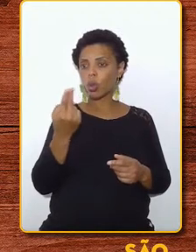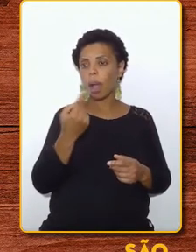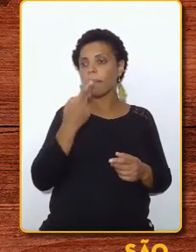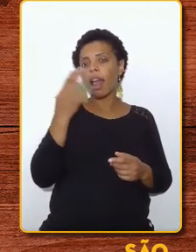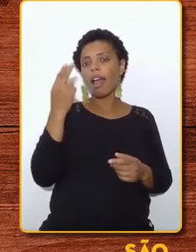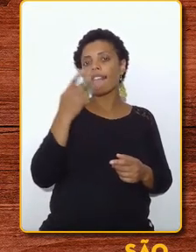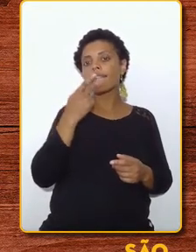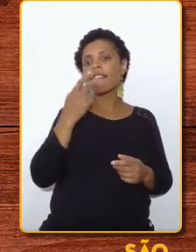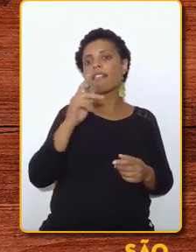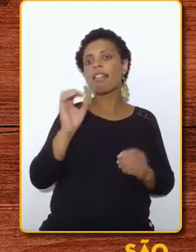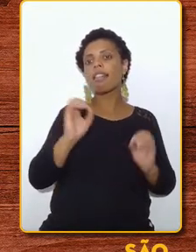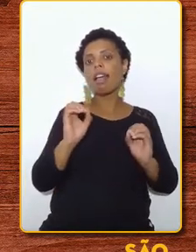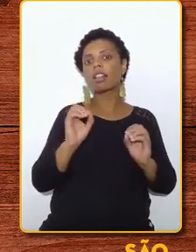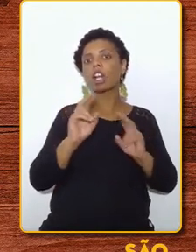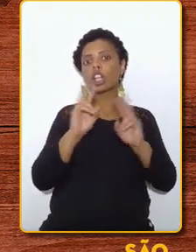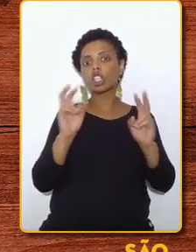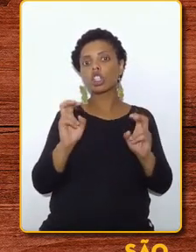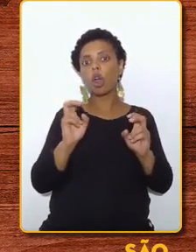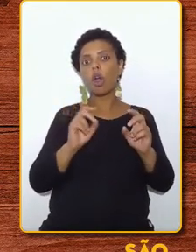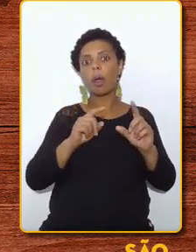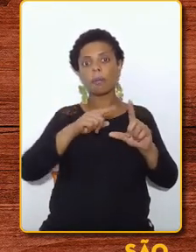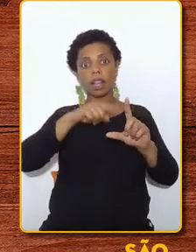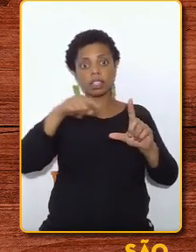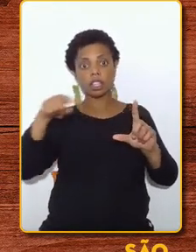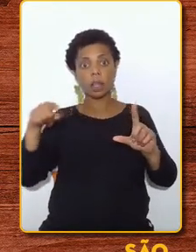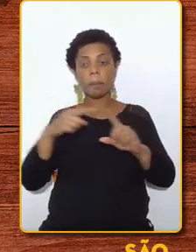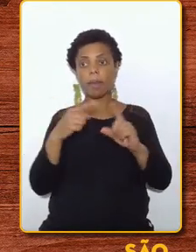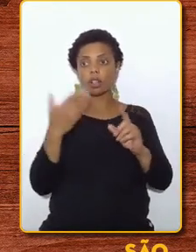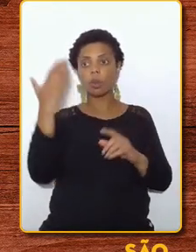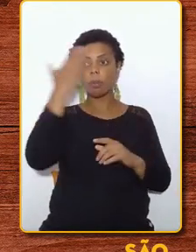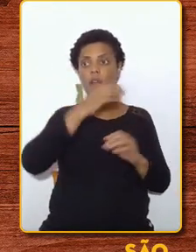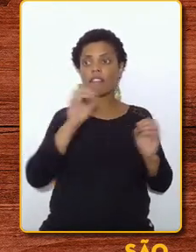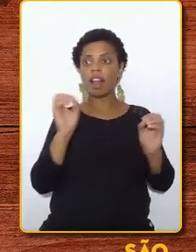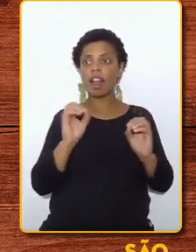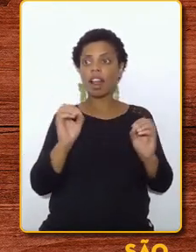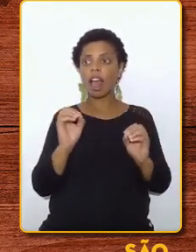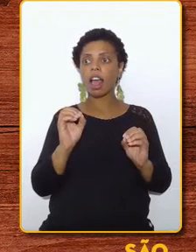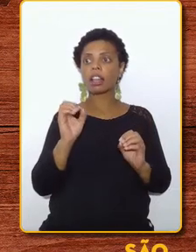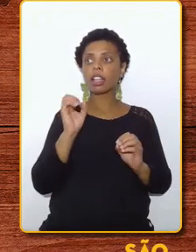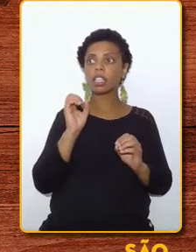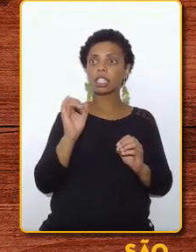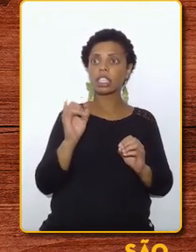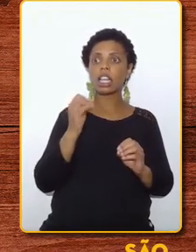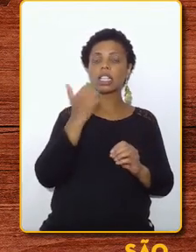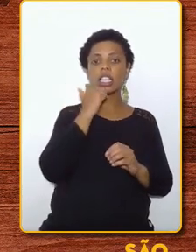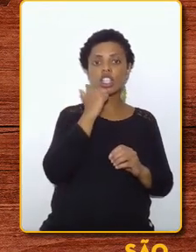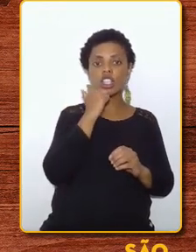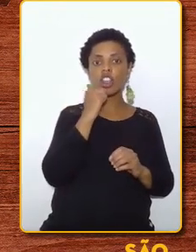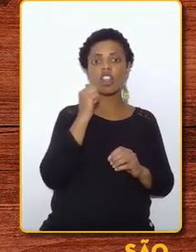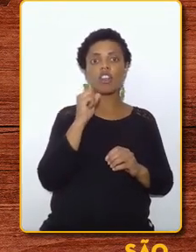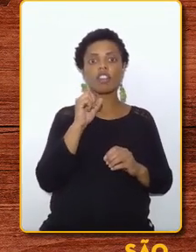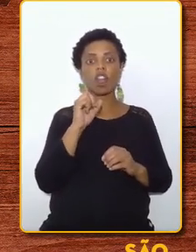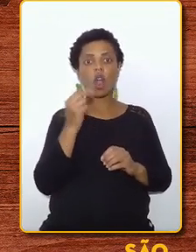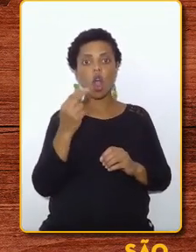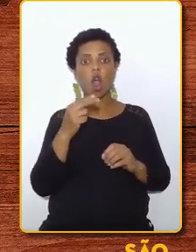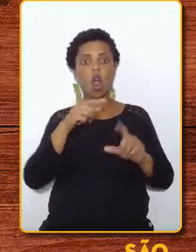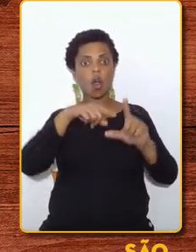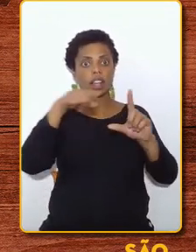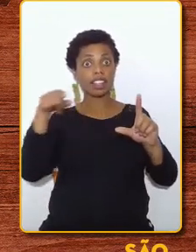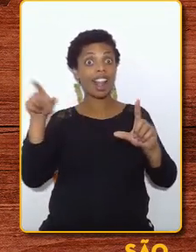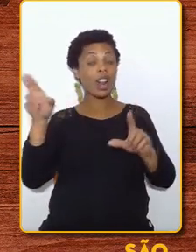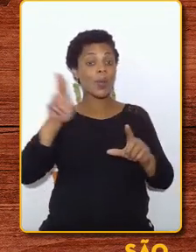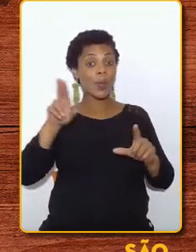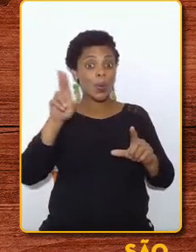evidência científica ou estatística para se contrapor a isso, e usar o